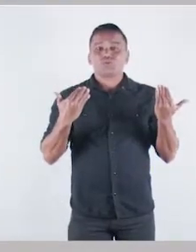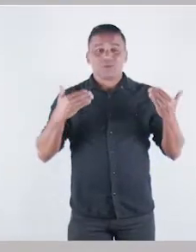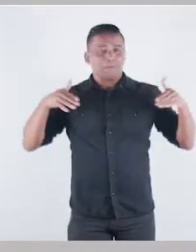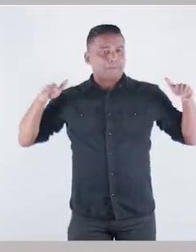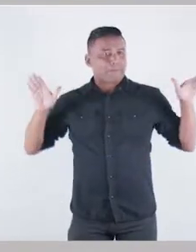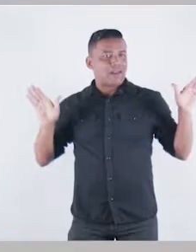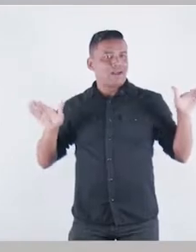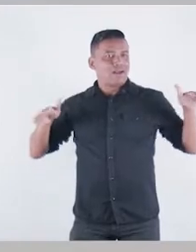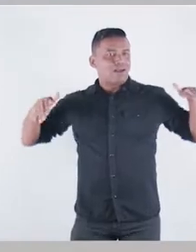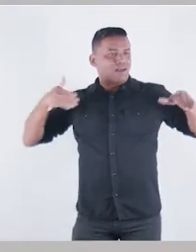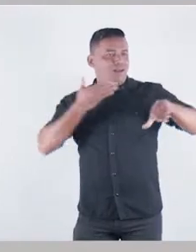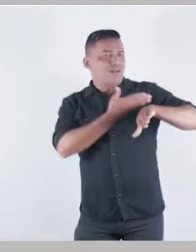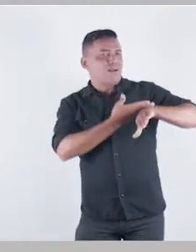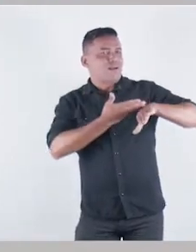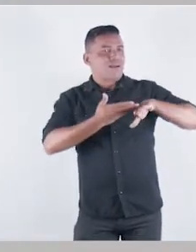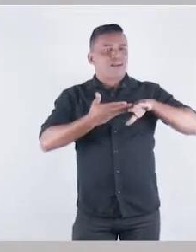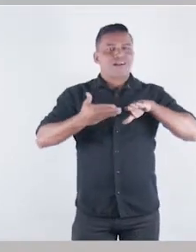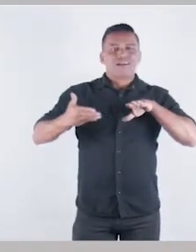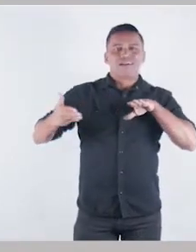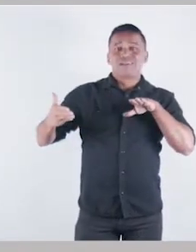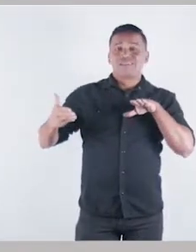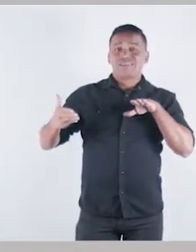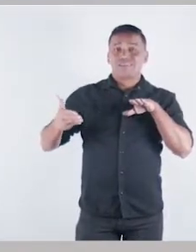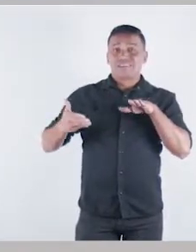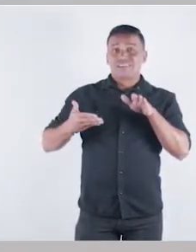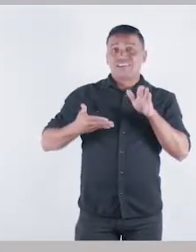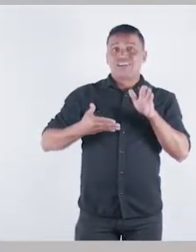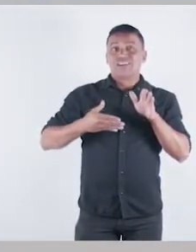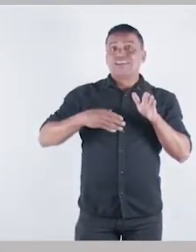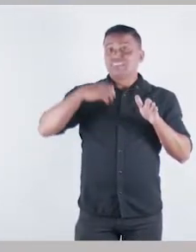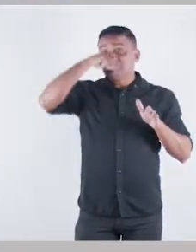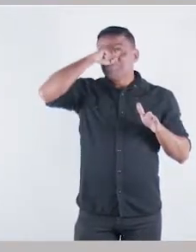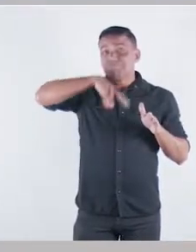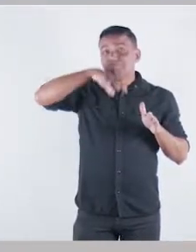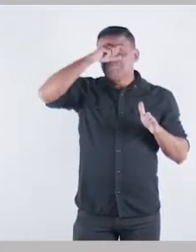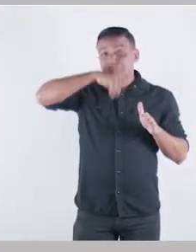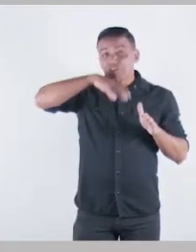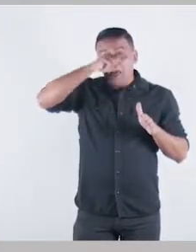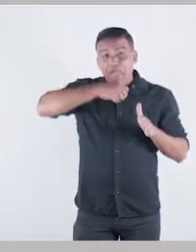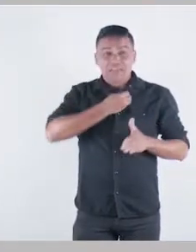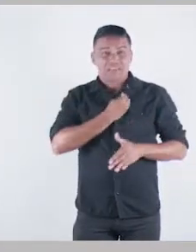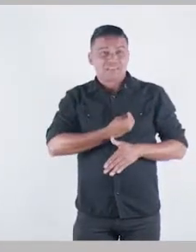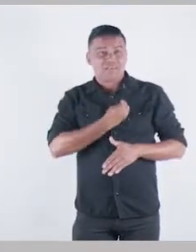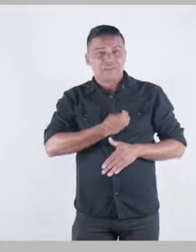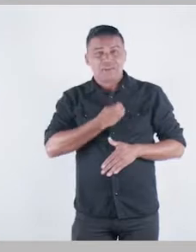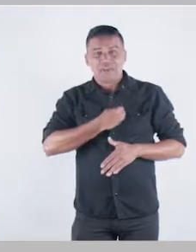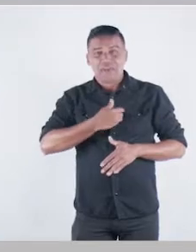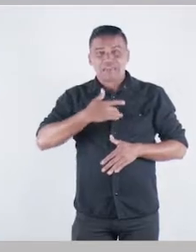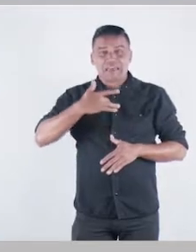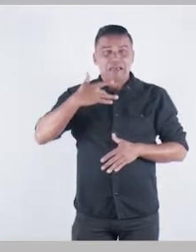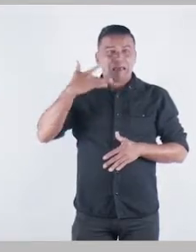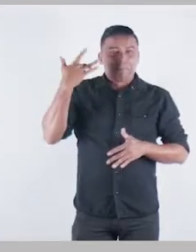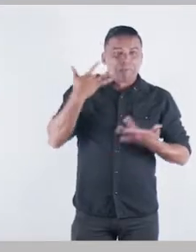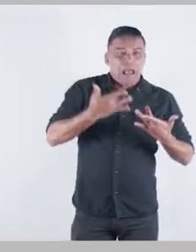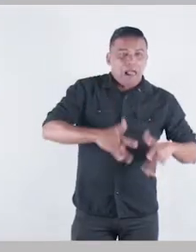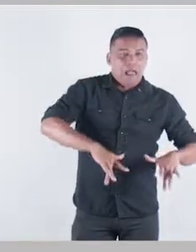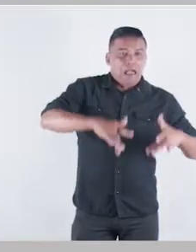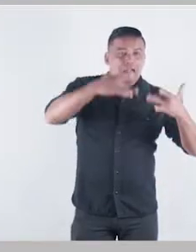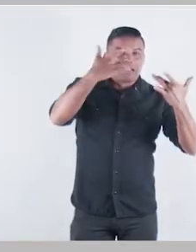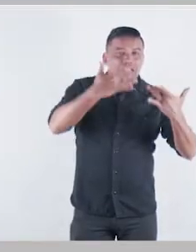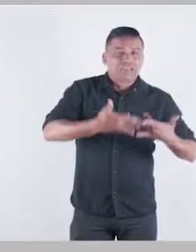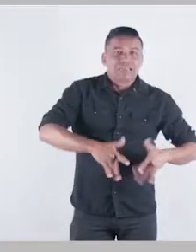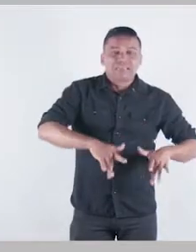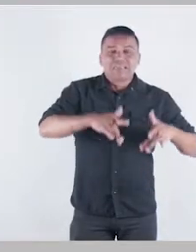anjo, foram vomitados da vida e pingava sangue das feridas daqueles anjos